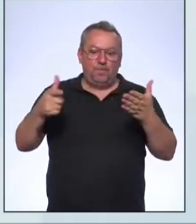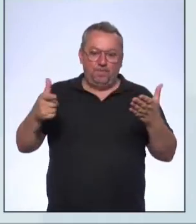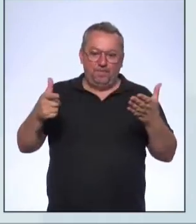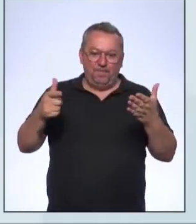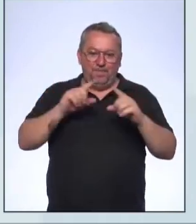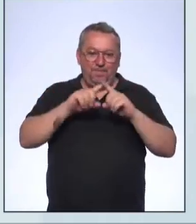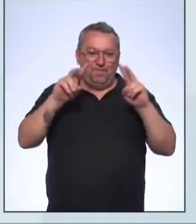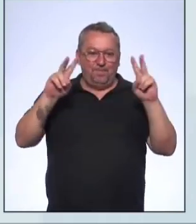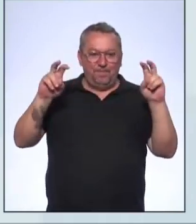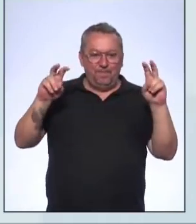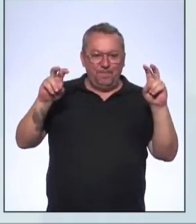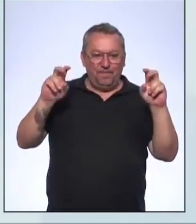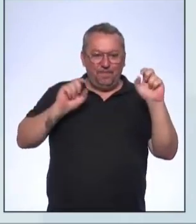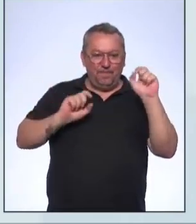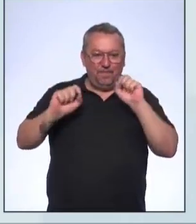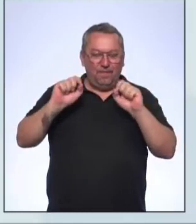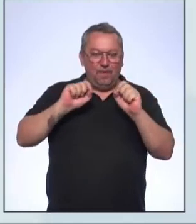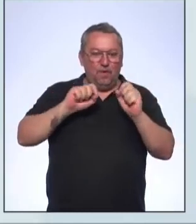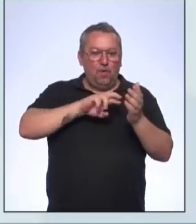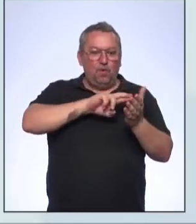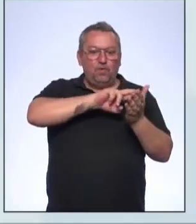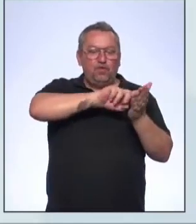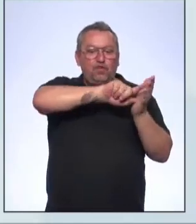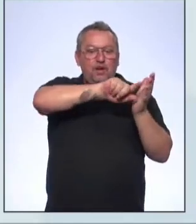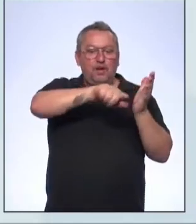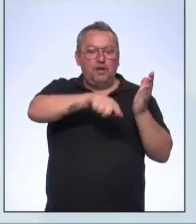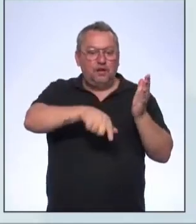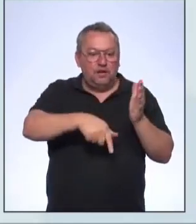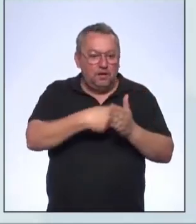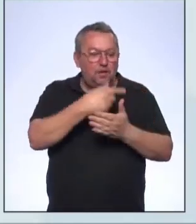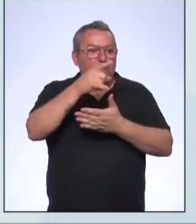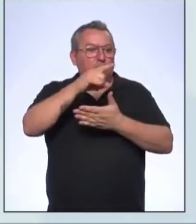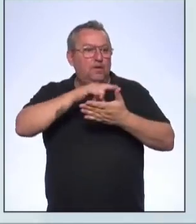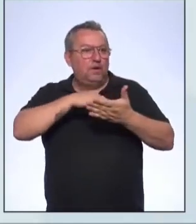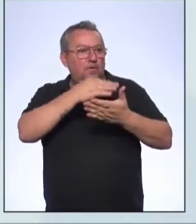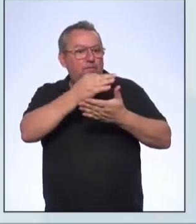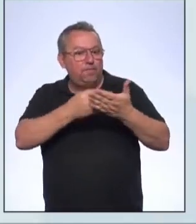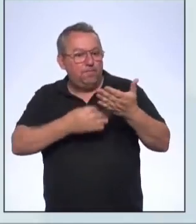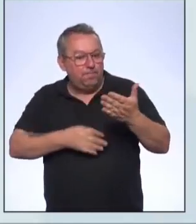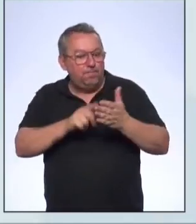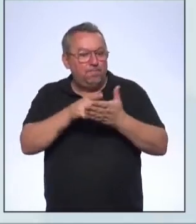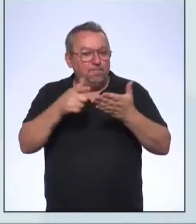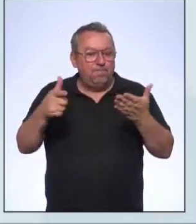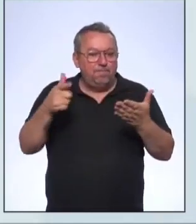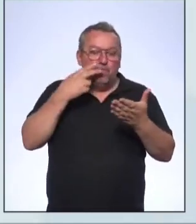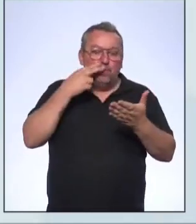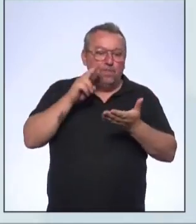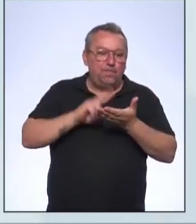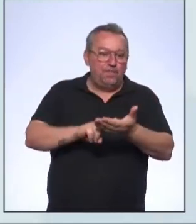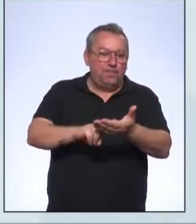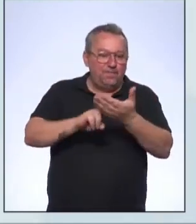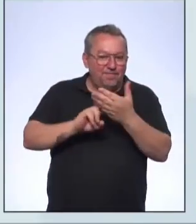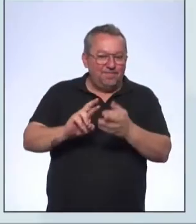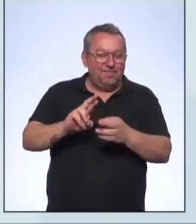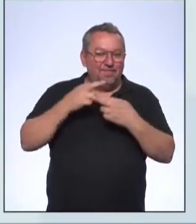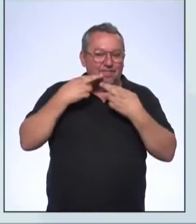tema da nossa aula são os gêneros textuais que a gente vai trabalhar, reportagem e carta de reclamação,